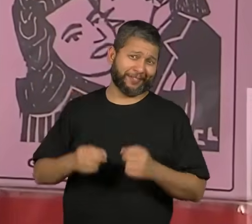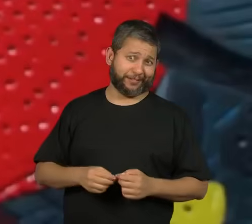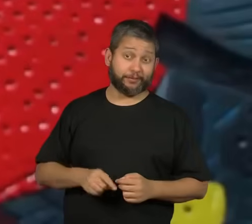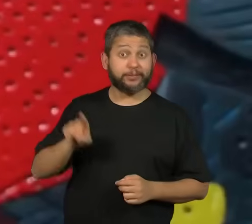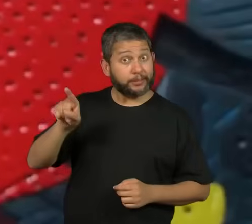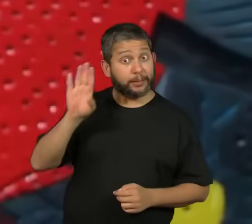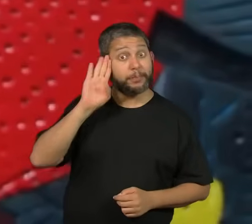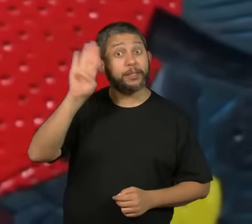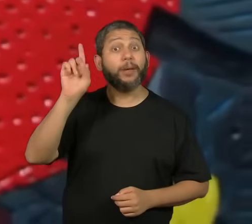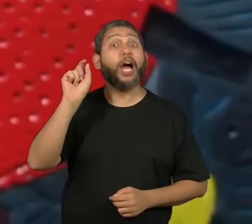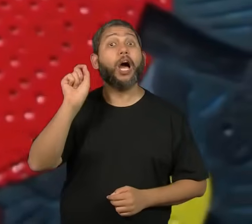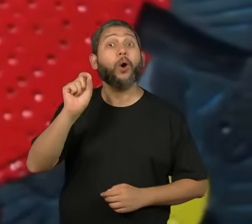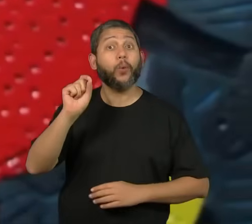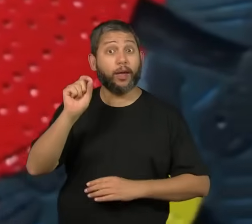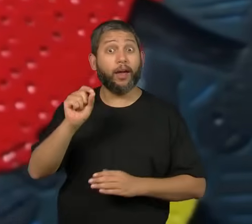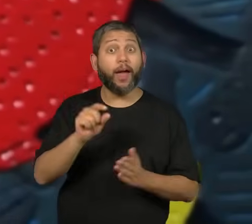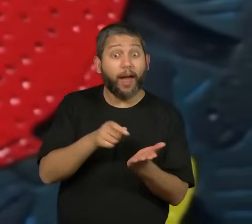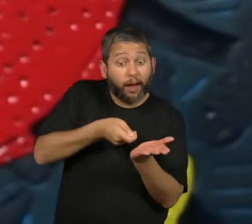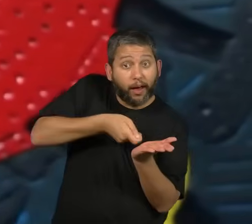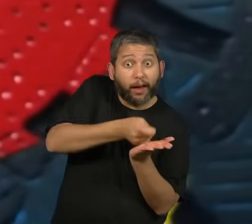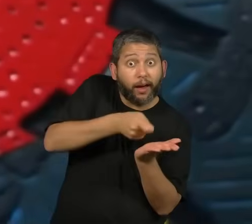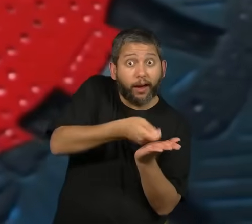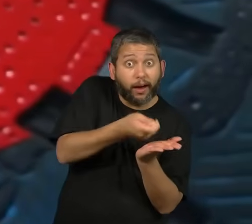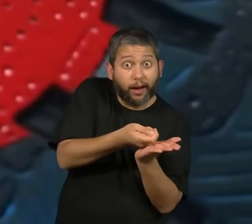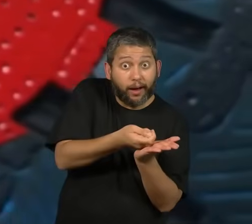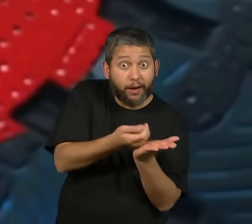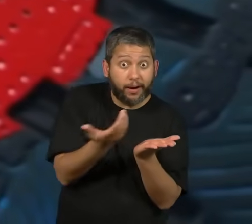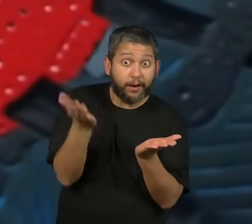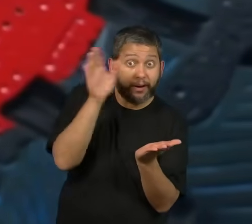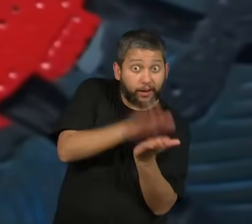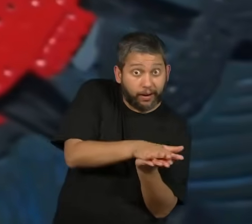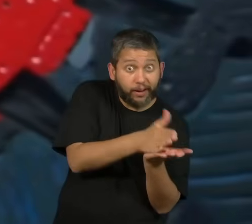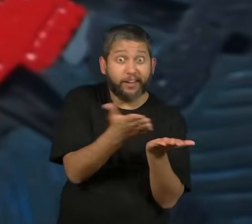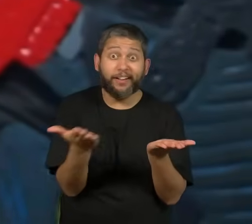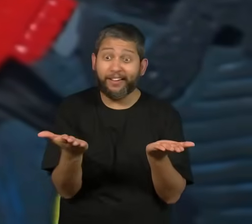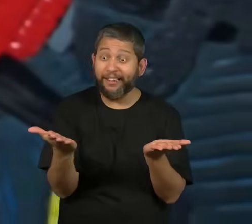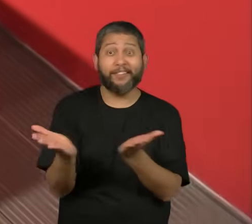principais xilogravuristas ou gravadores em madeira do país.